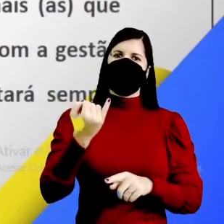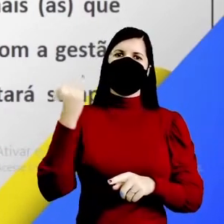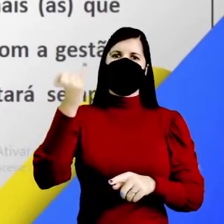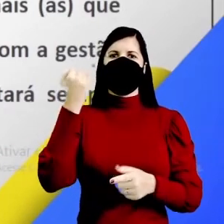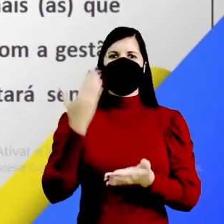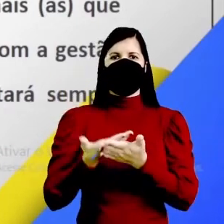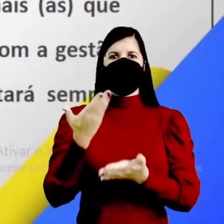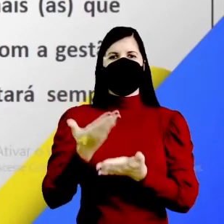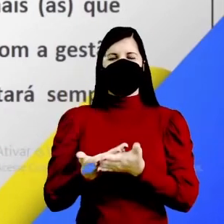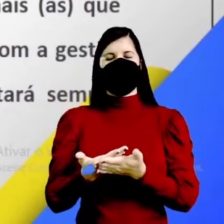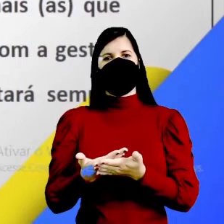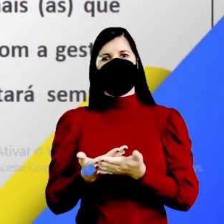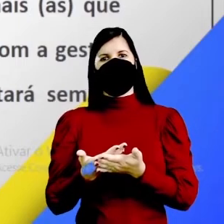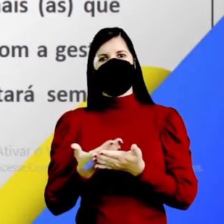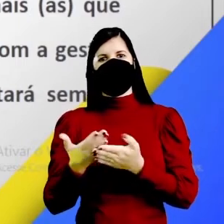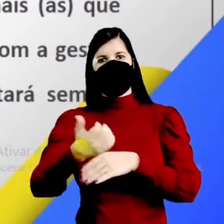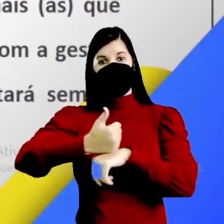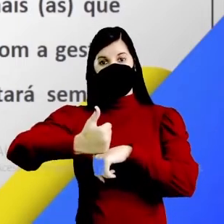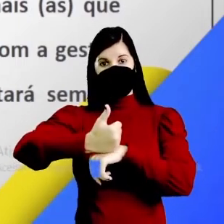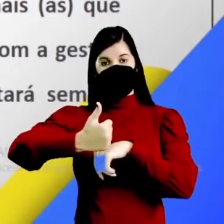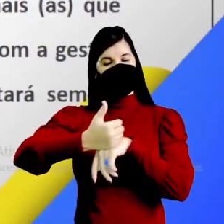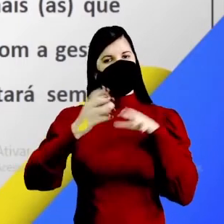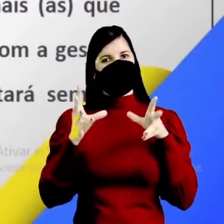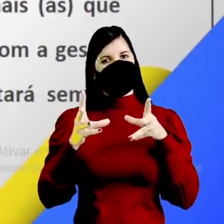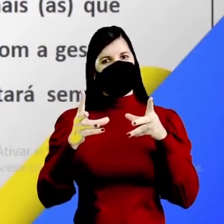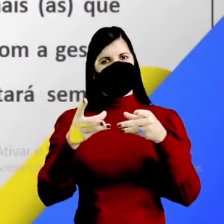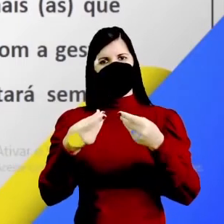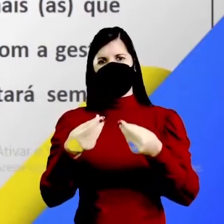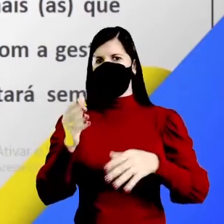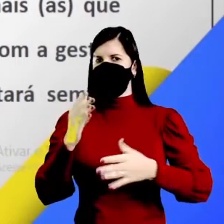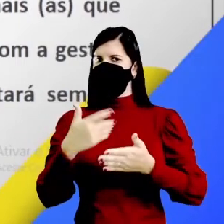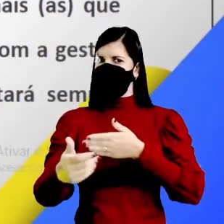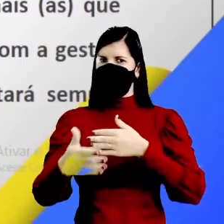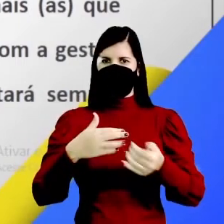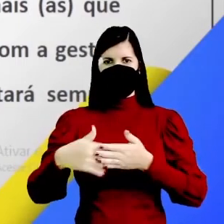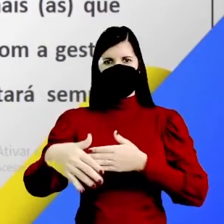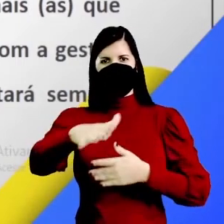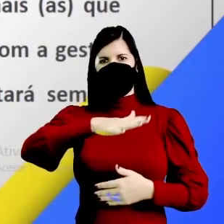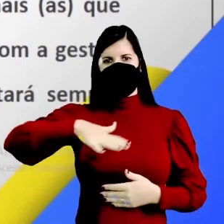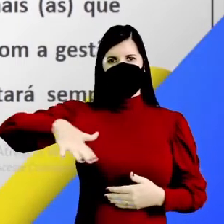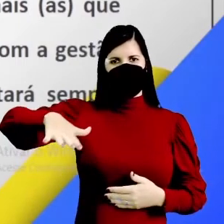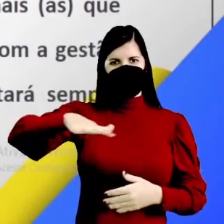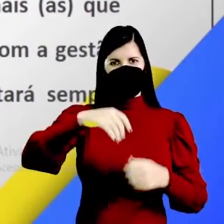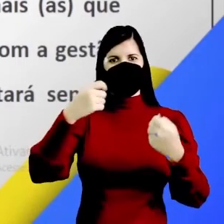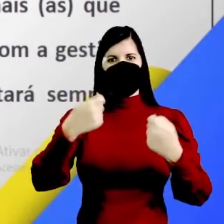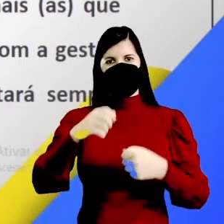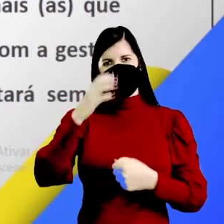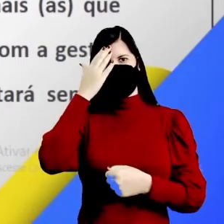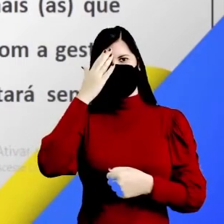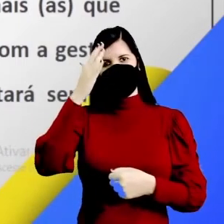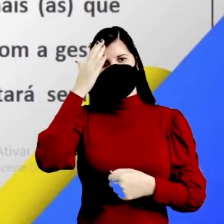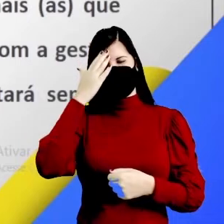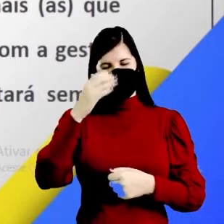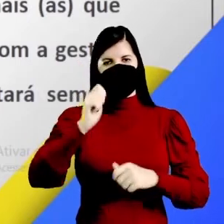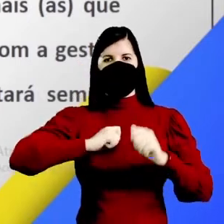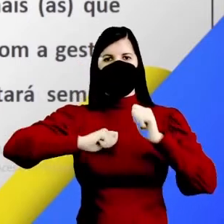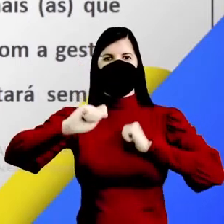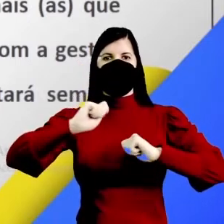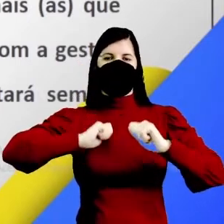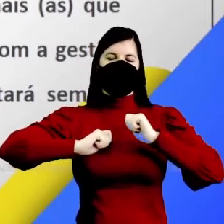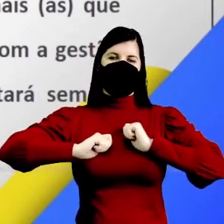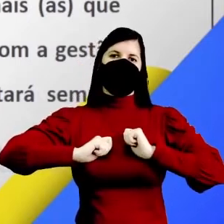estudar isso? Então, todos os profissionais, independente da área, eles precisam entender um pouquinho sobre a administração.